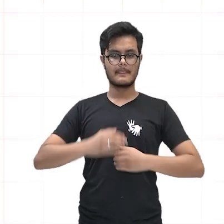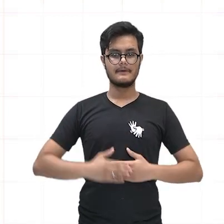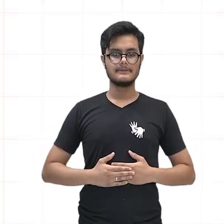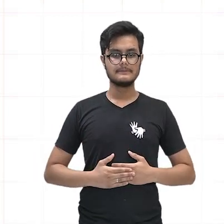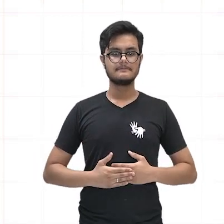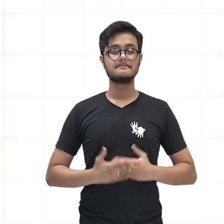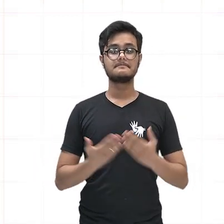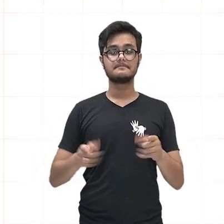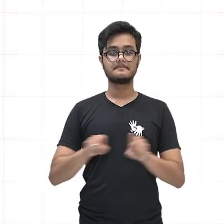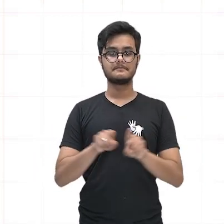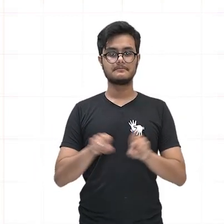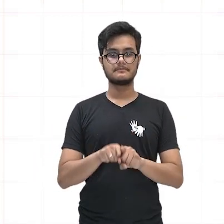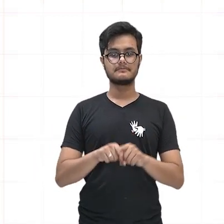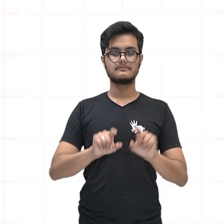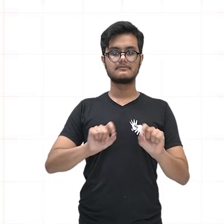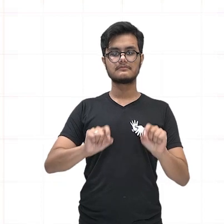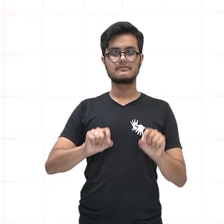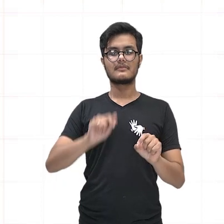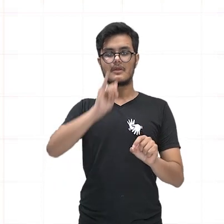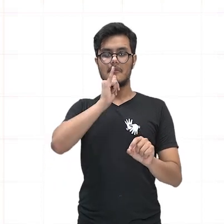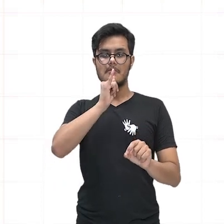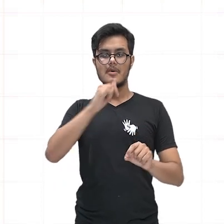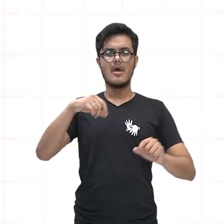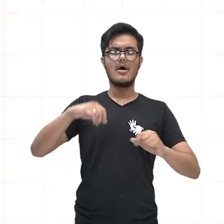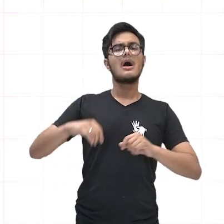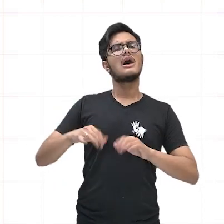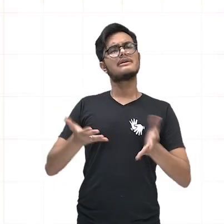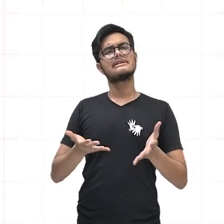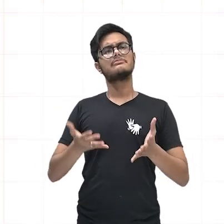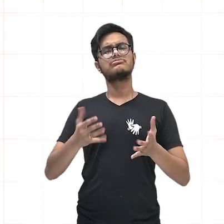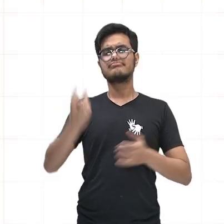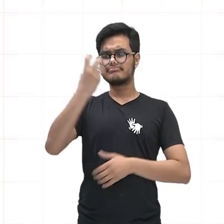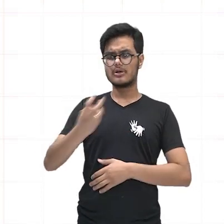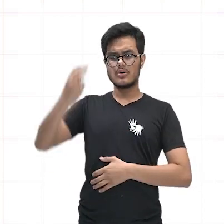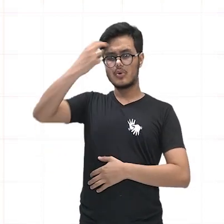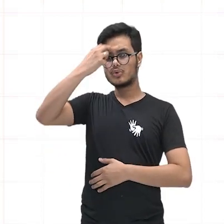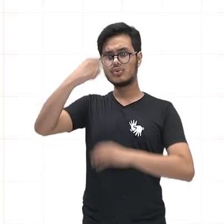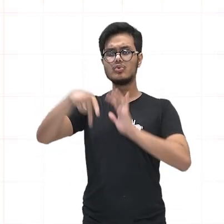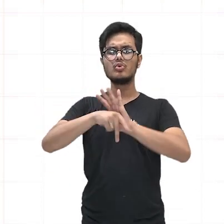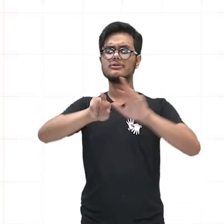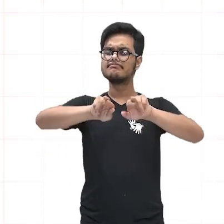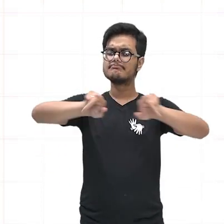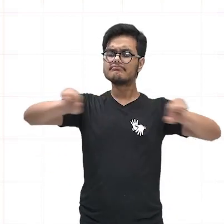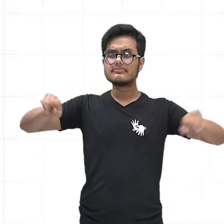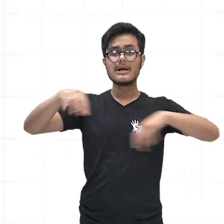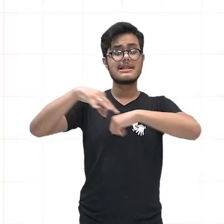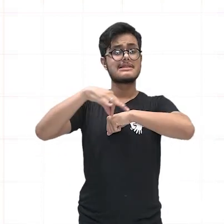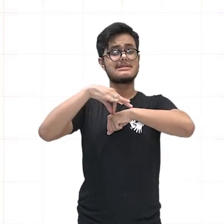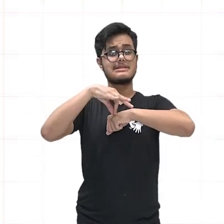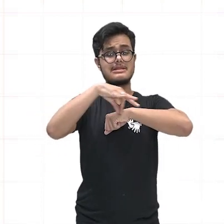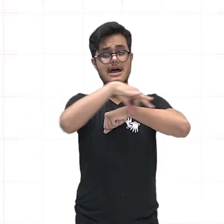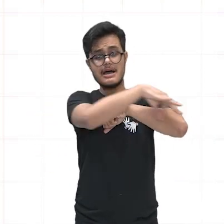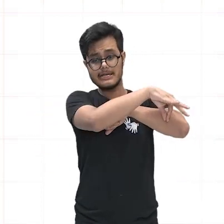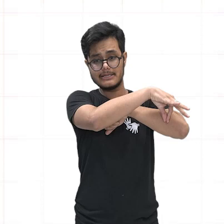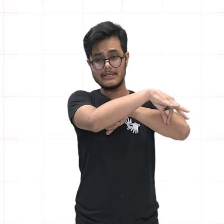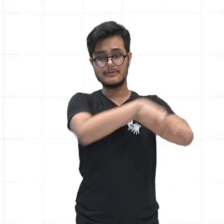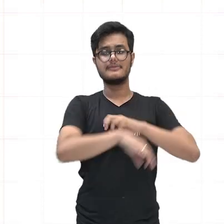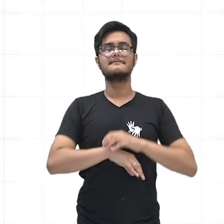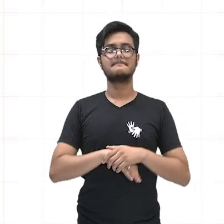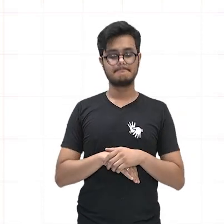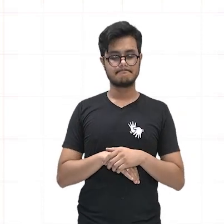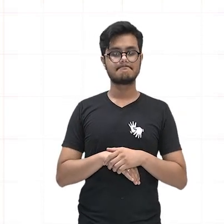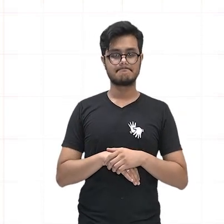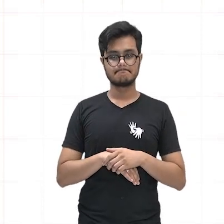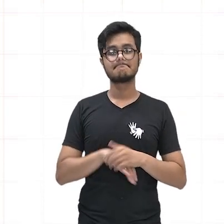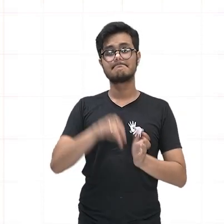gente pode citar aí ó que ele introduziu mudanças significativas em Roma E especialmente em termos